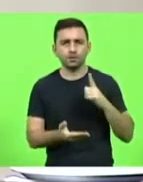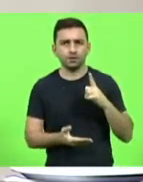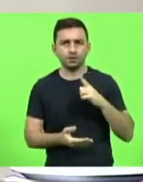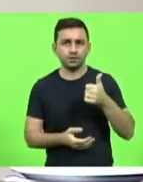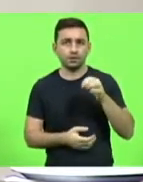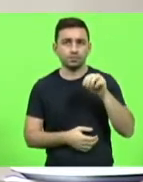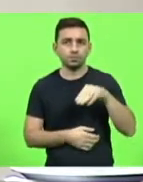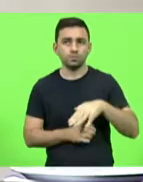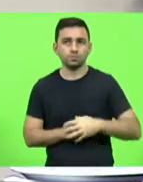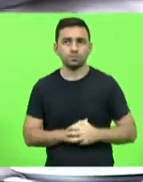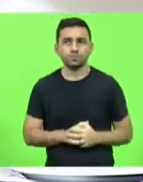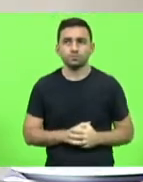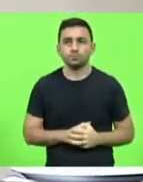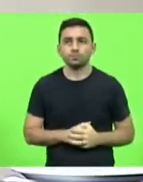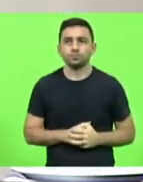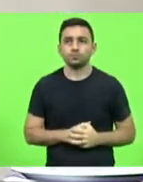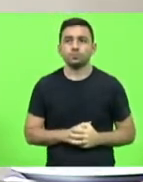deputado.